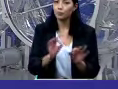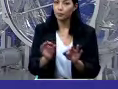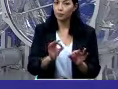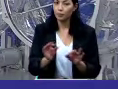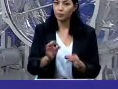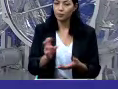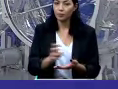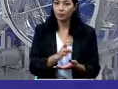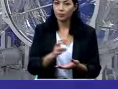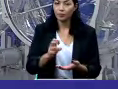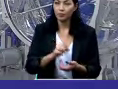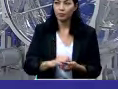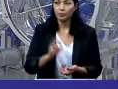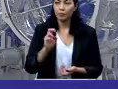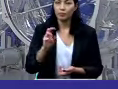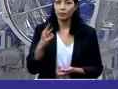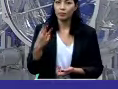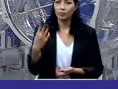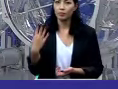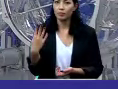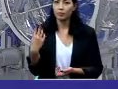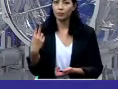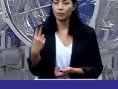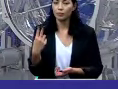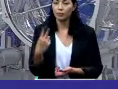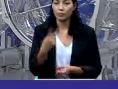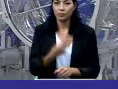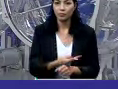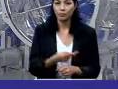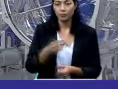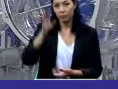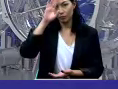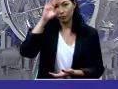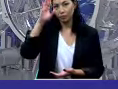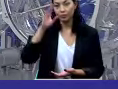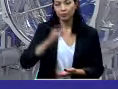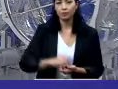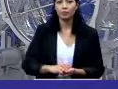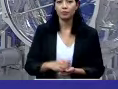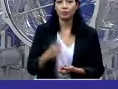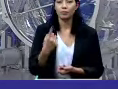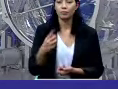Concurso 5.342 com o prêmio na faixa principal de